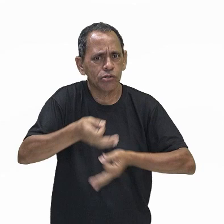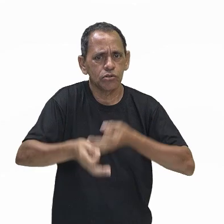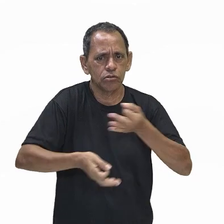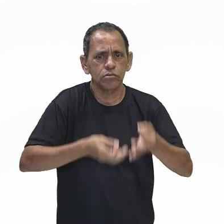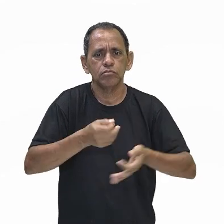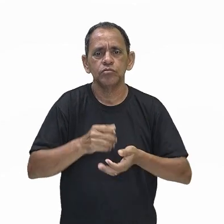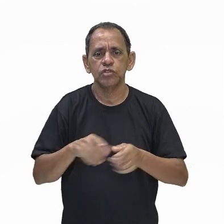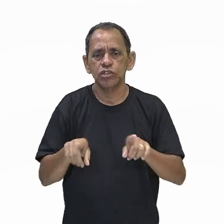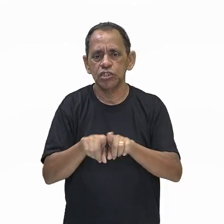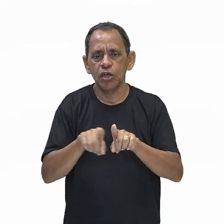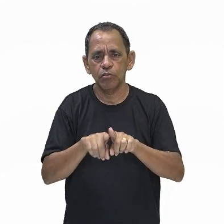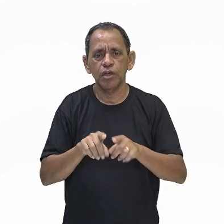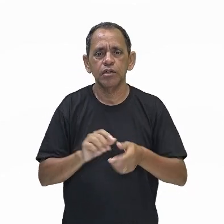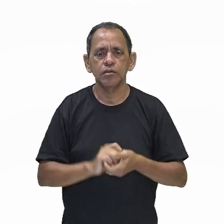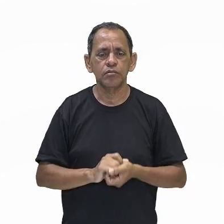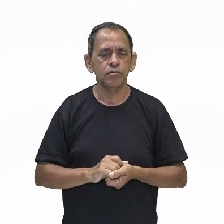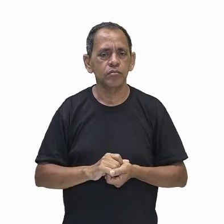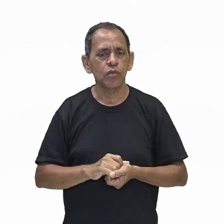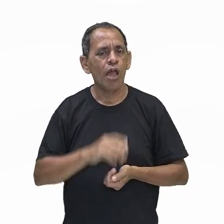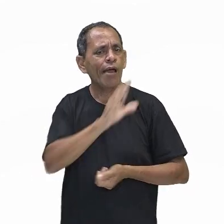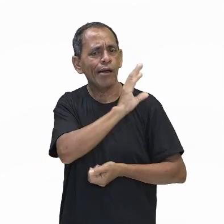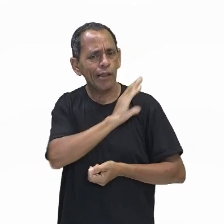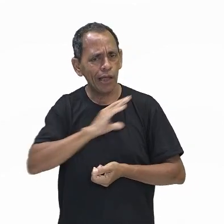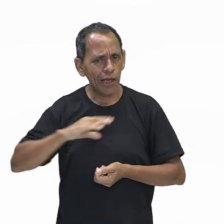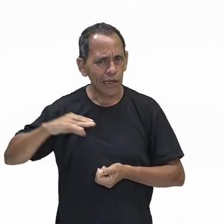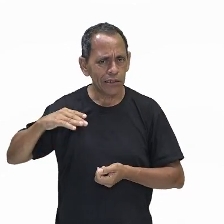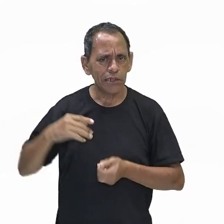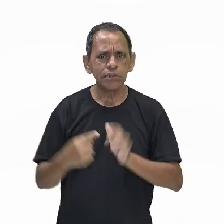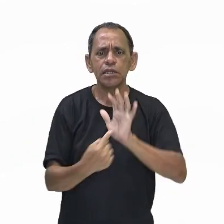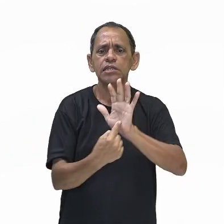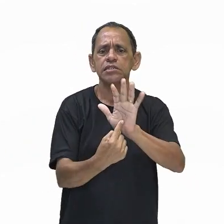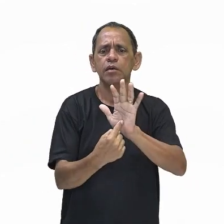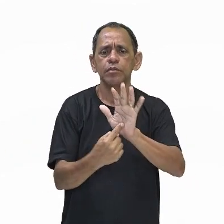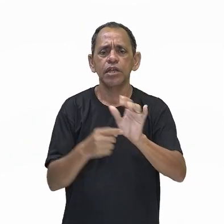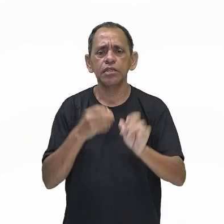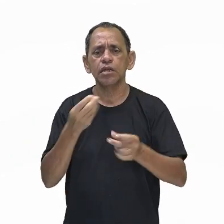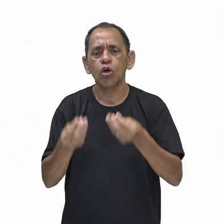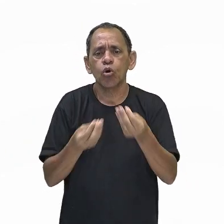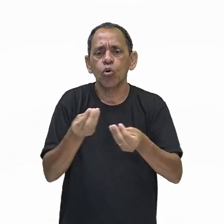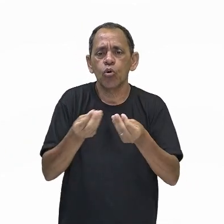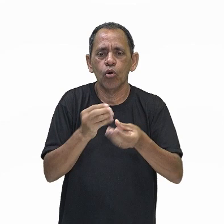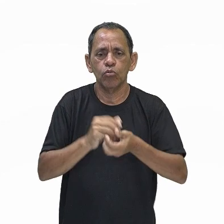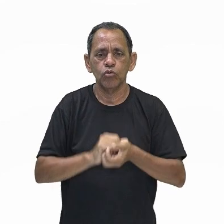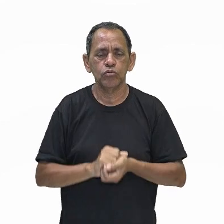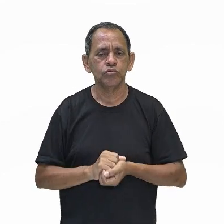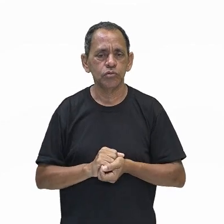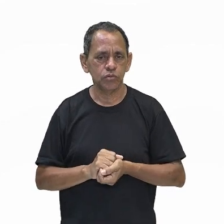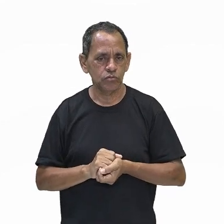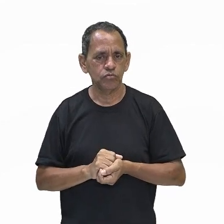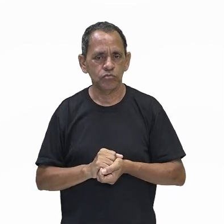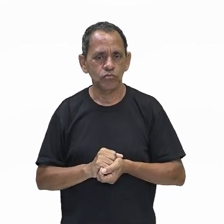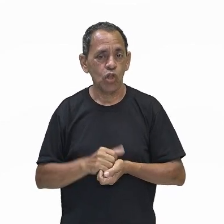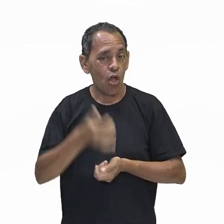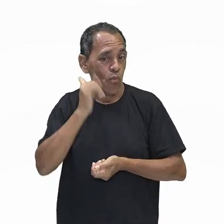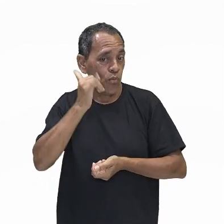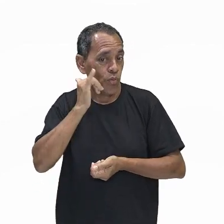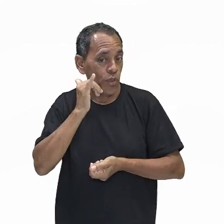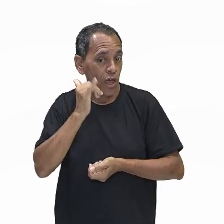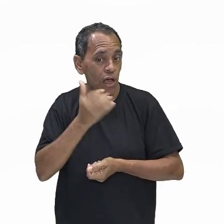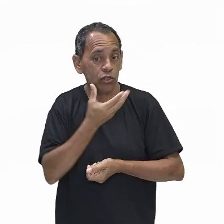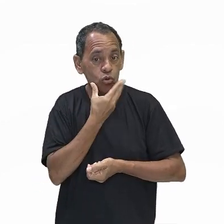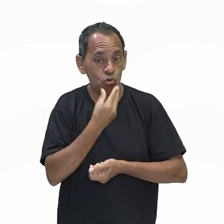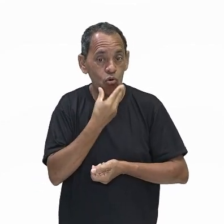A Clarice Lispector, ela veio se apresentando como narrador masculino, que é para poder ela ter mesmo essa pegada de ser